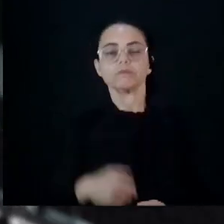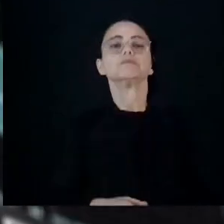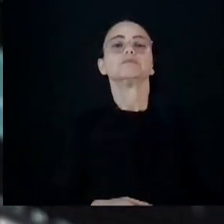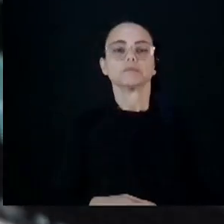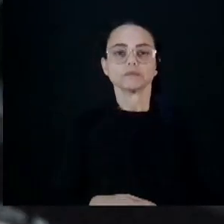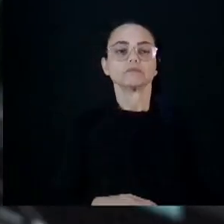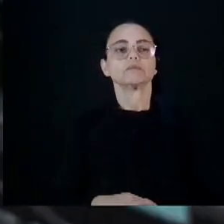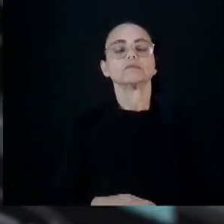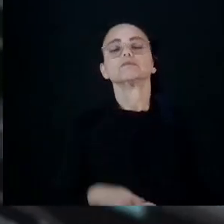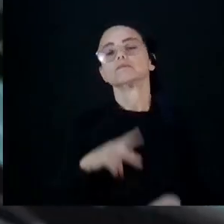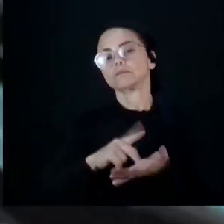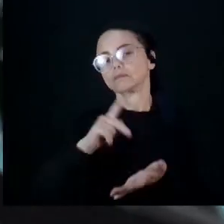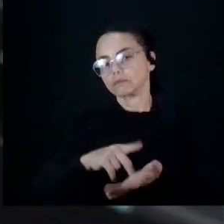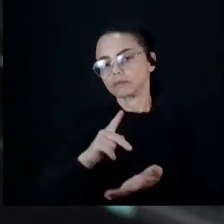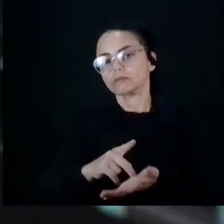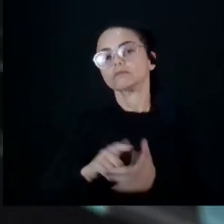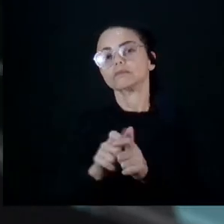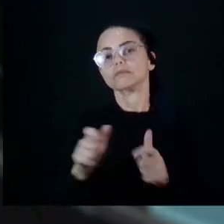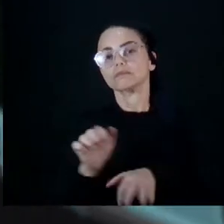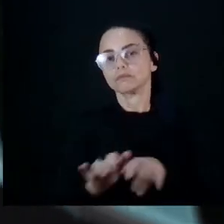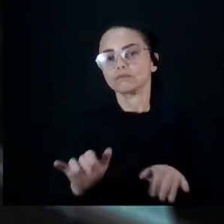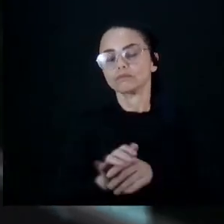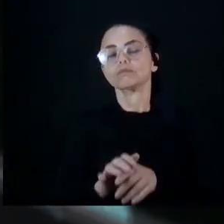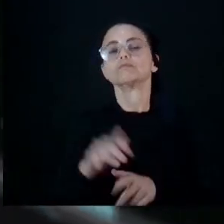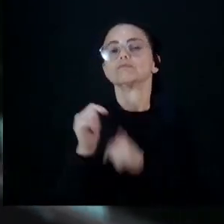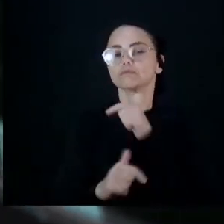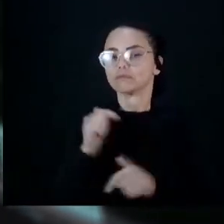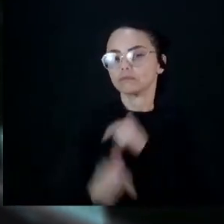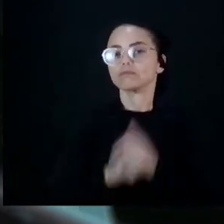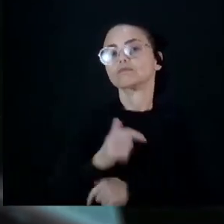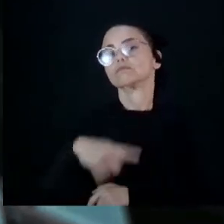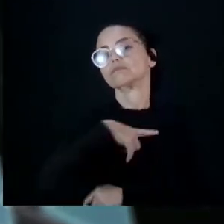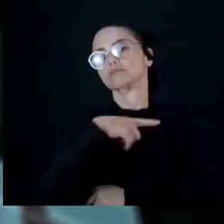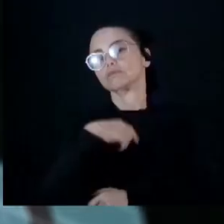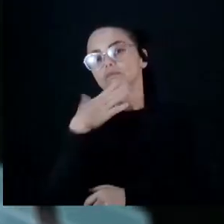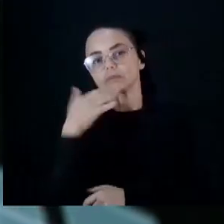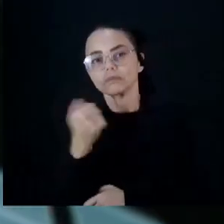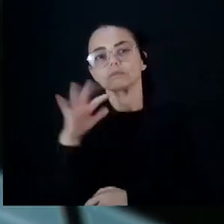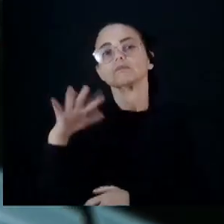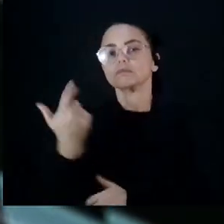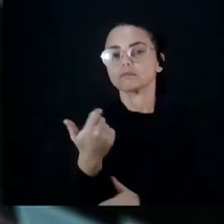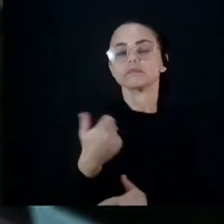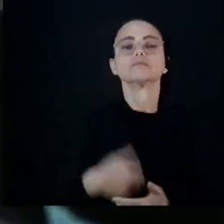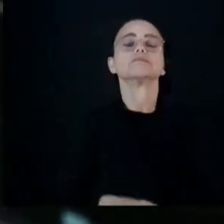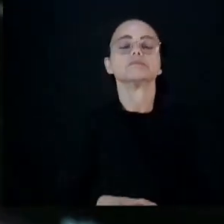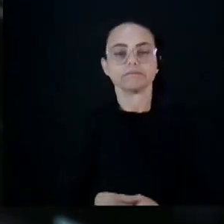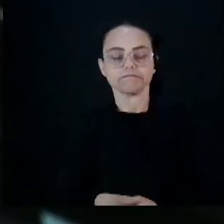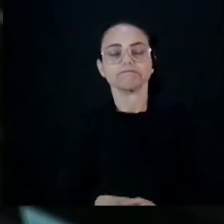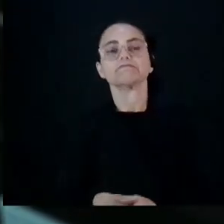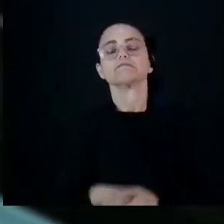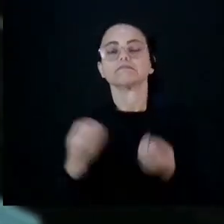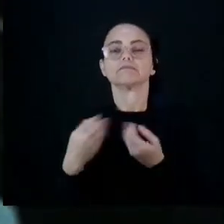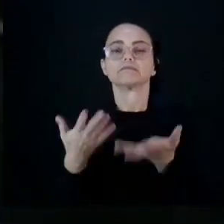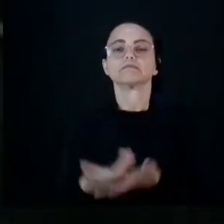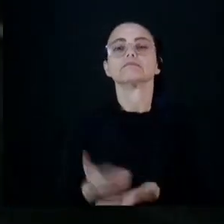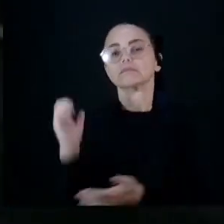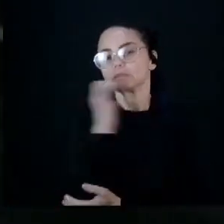Realmente aumenta a produtividade, obtém melhores resultados, né, e a entrega muito mais